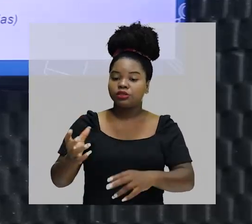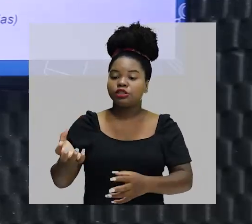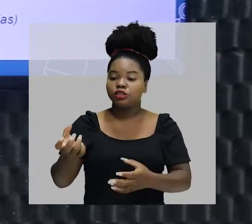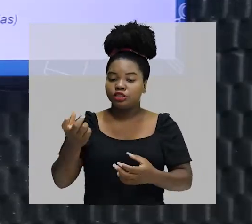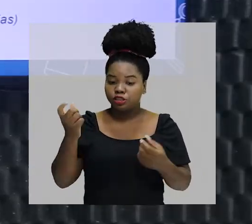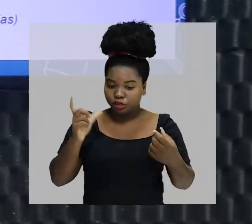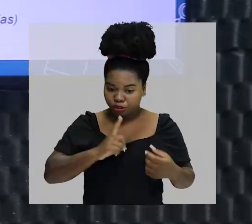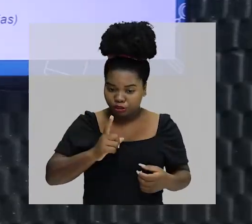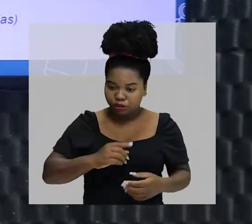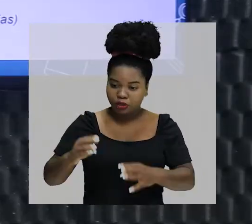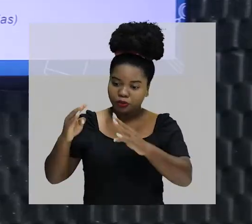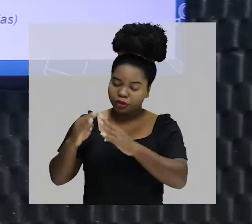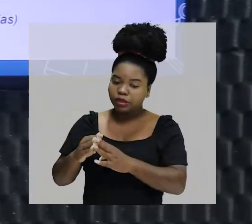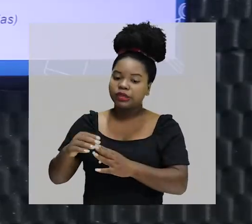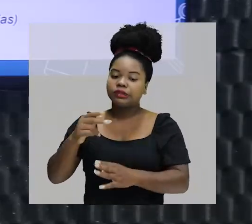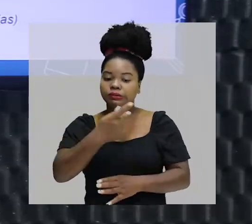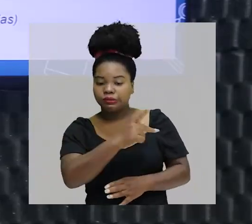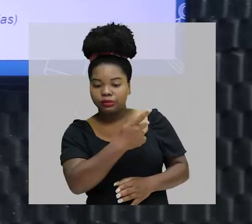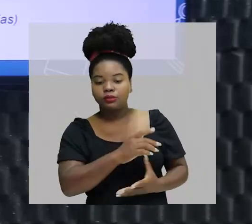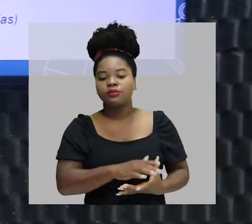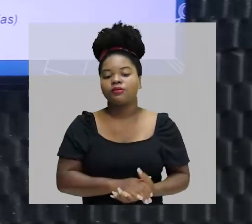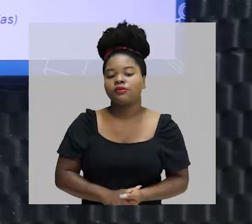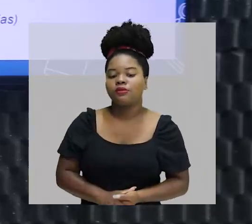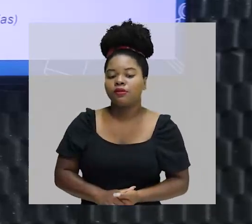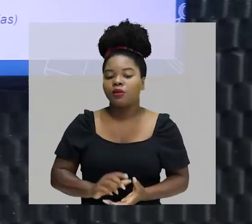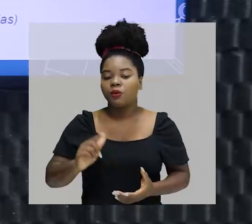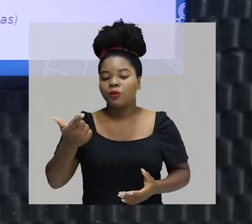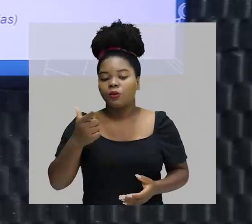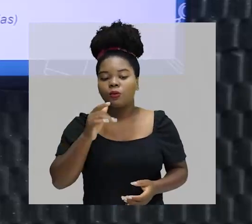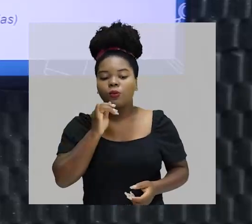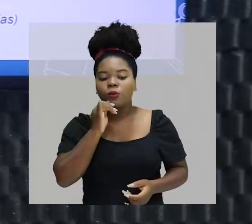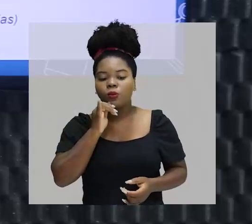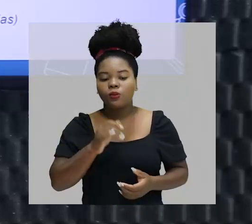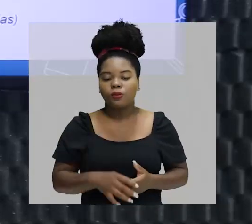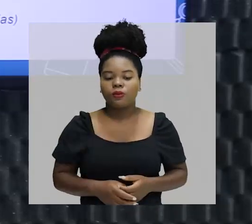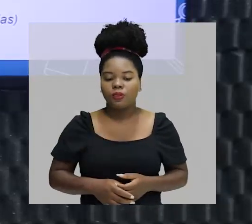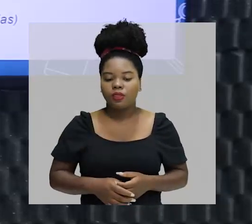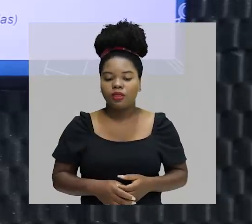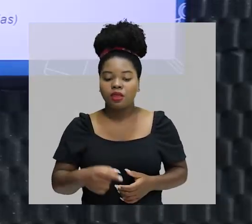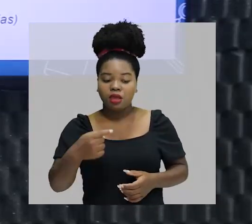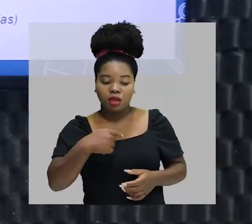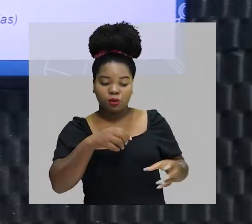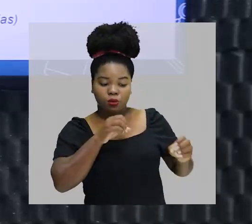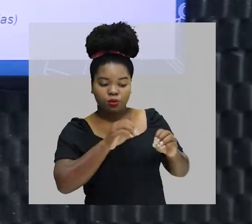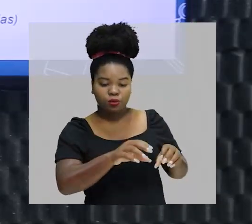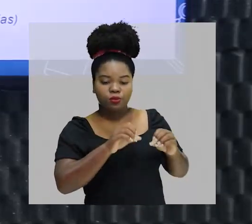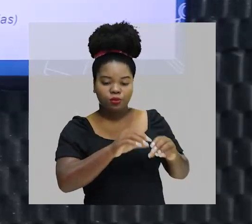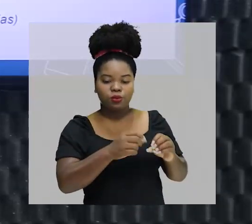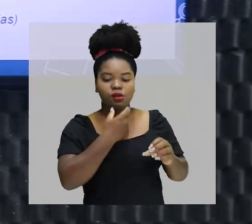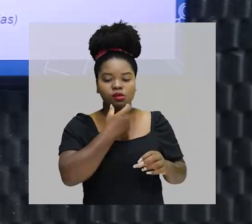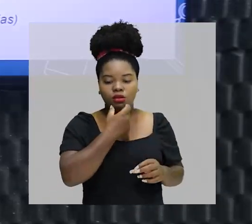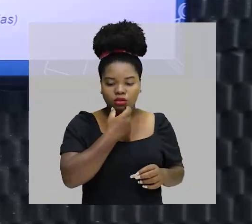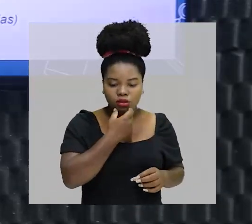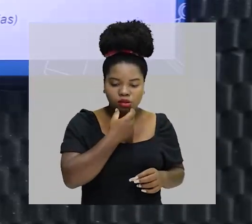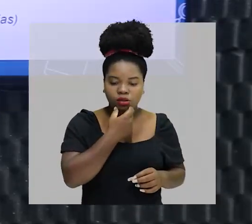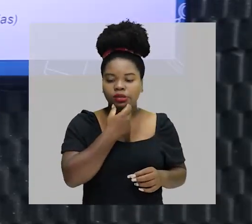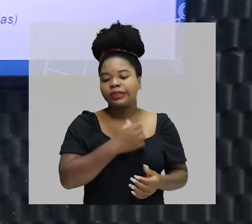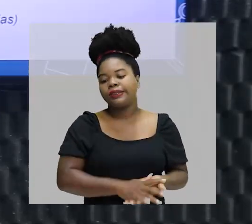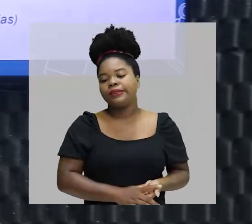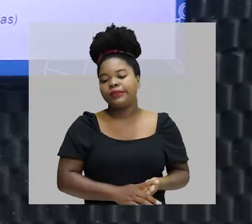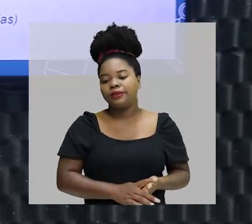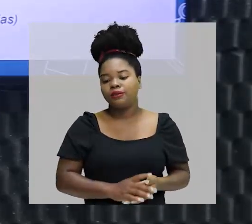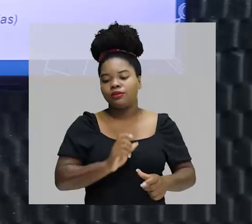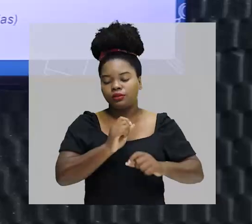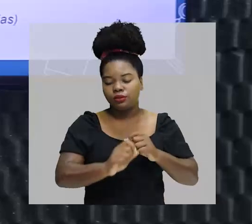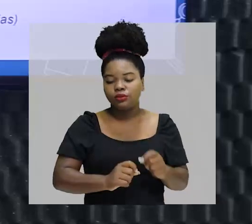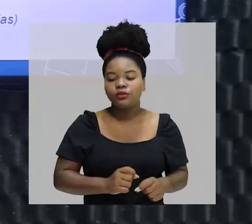I was teaching English during my vacation. Eu estava ensinando inglês durante as minhas